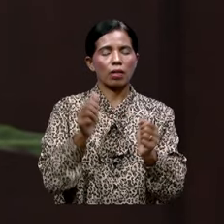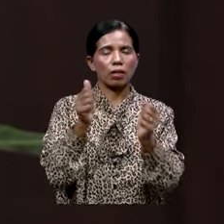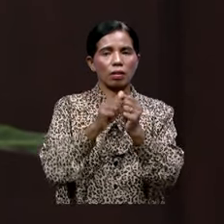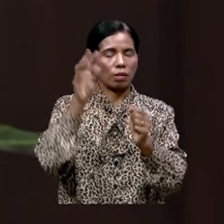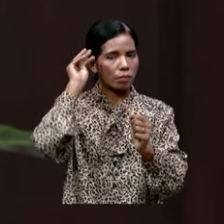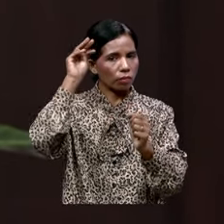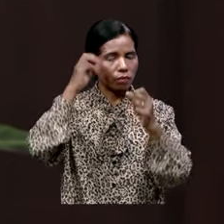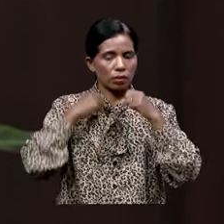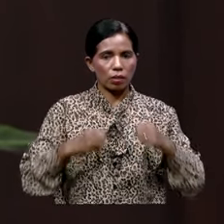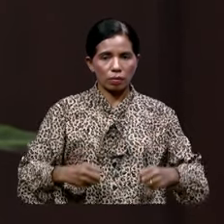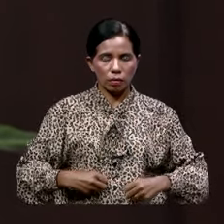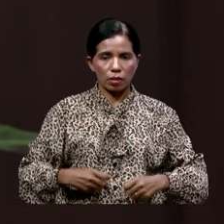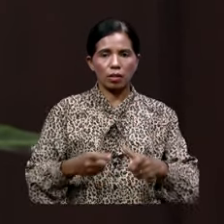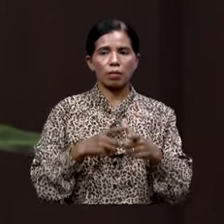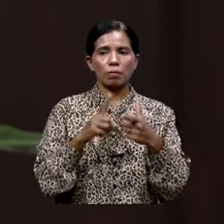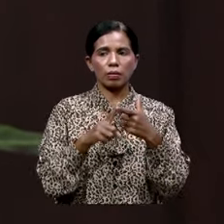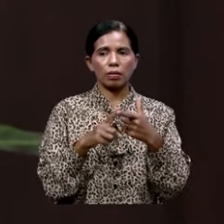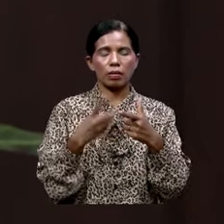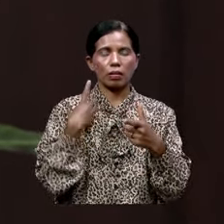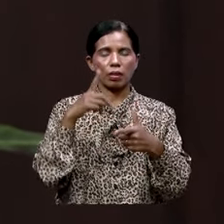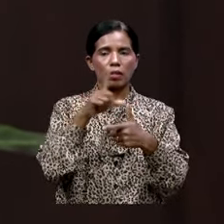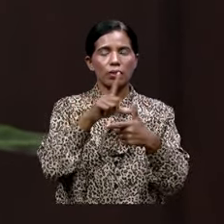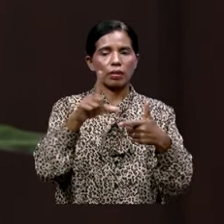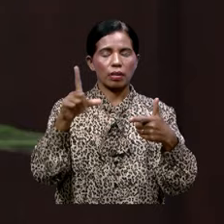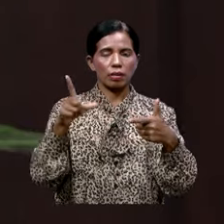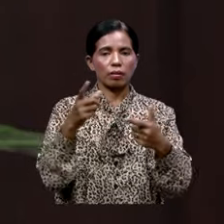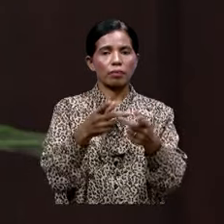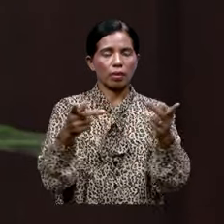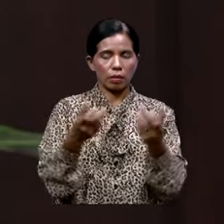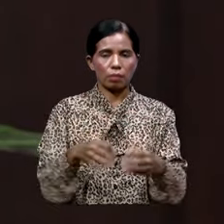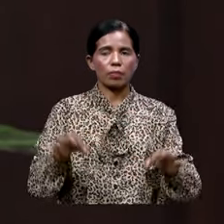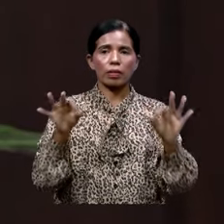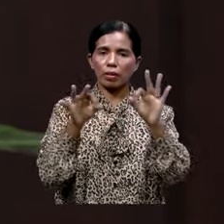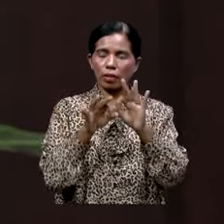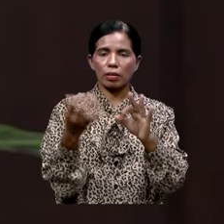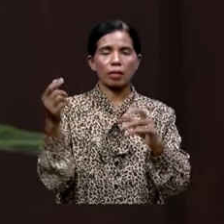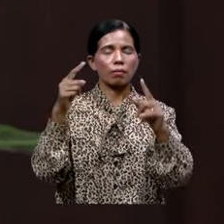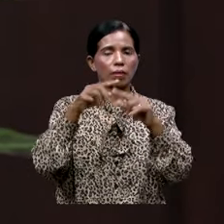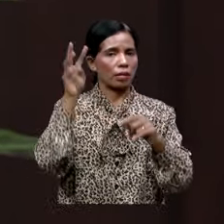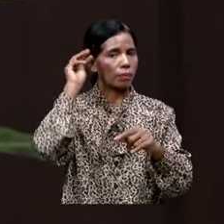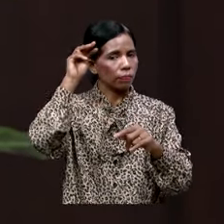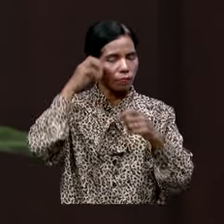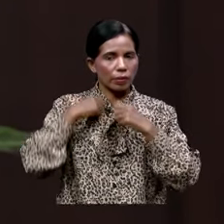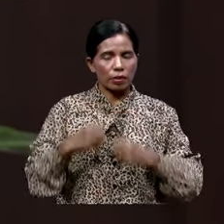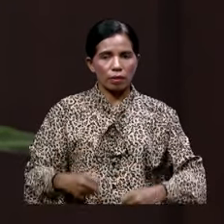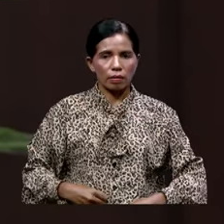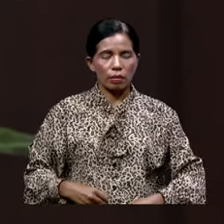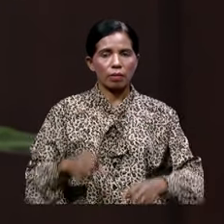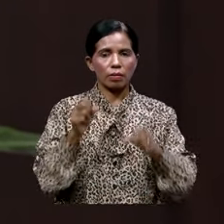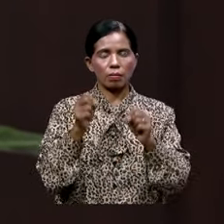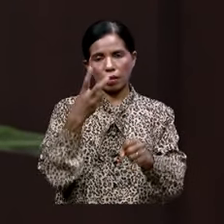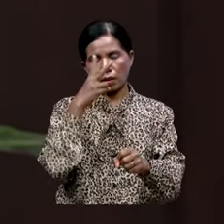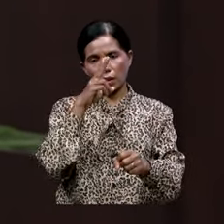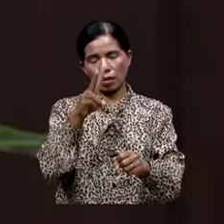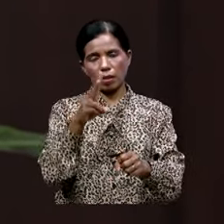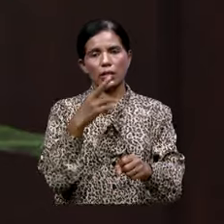Saúde para depois alinhar a área prioridade para o Ministério da Saúde e o Ministério da